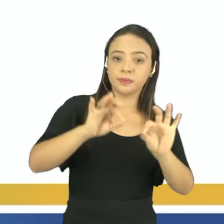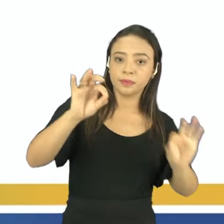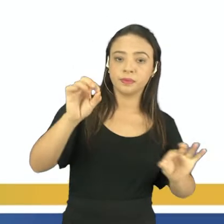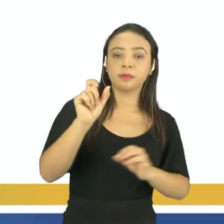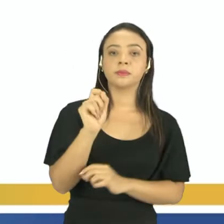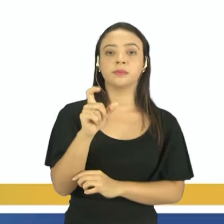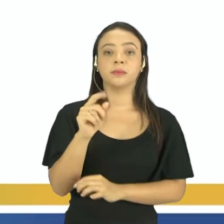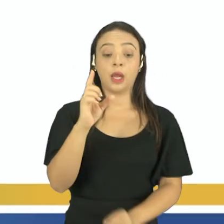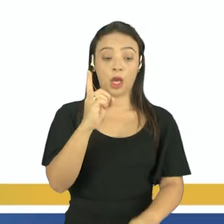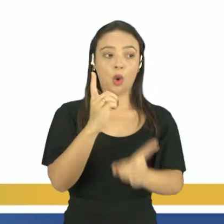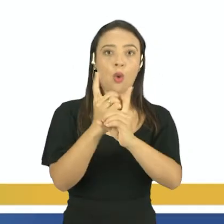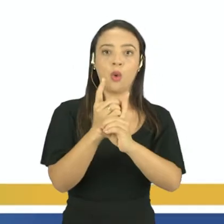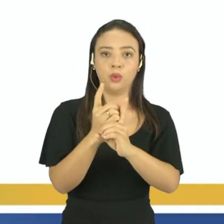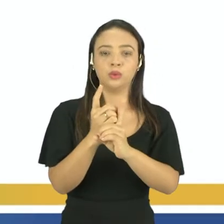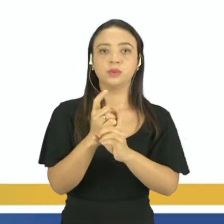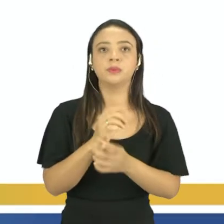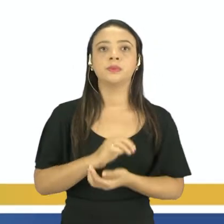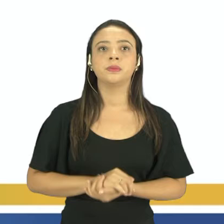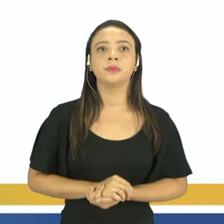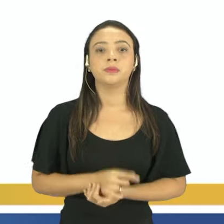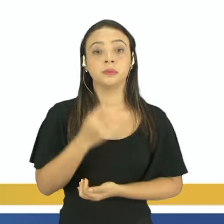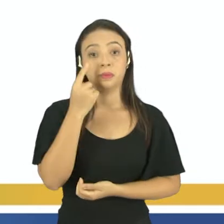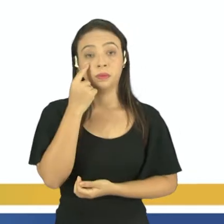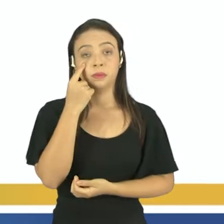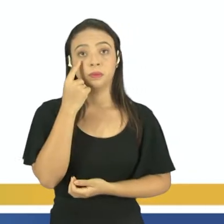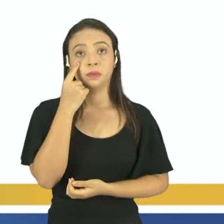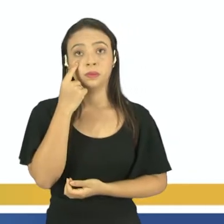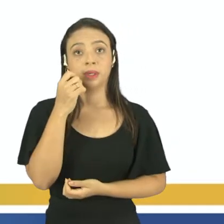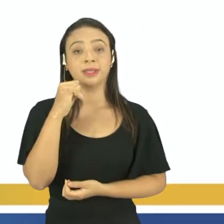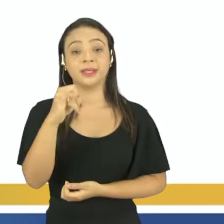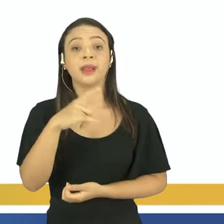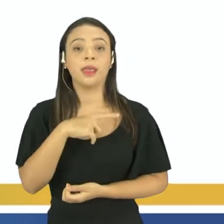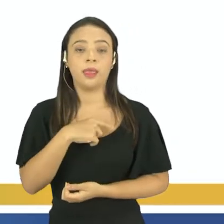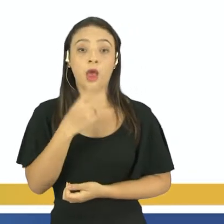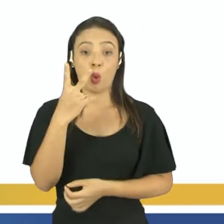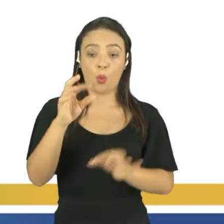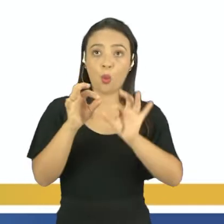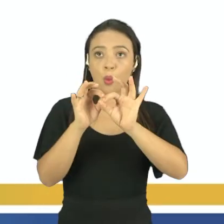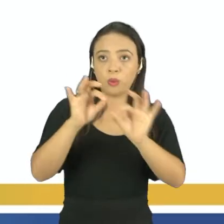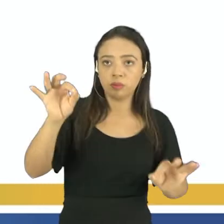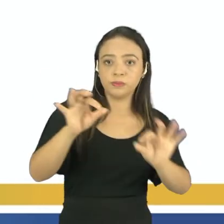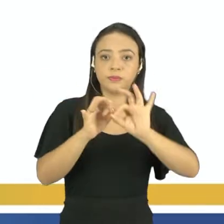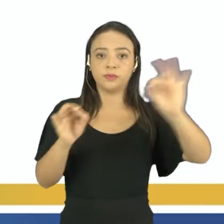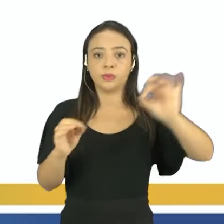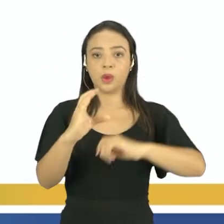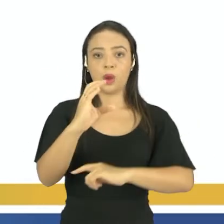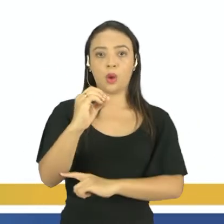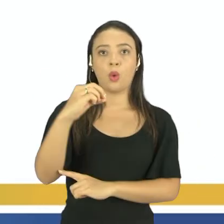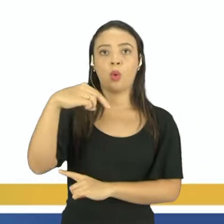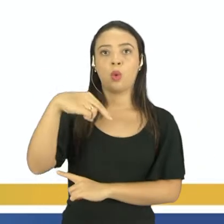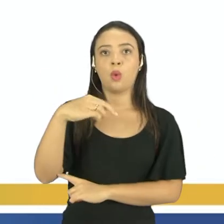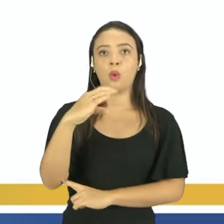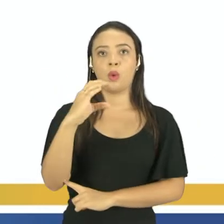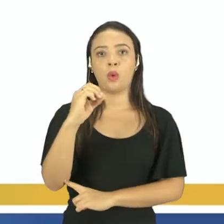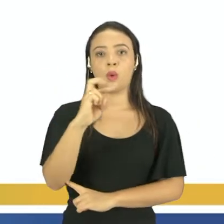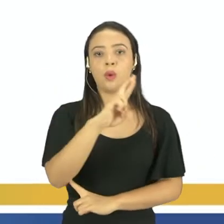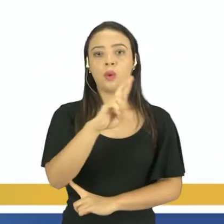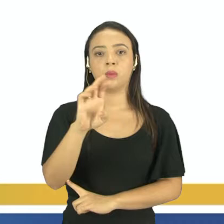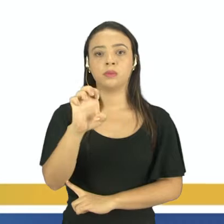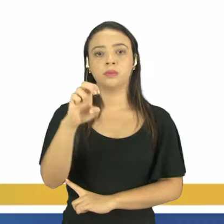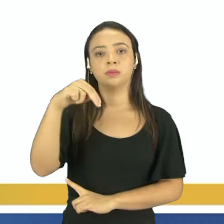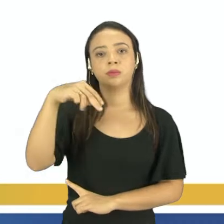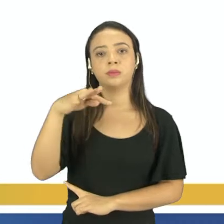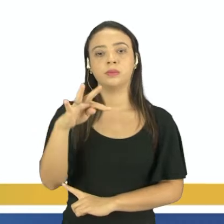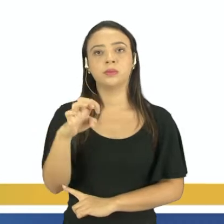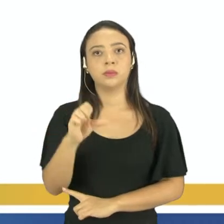único ponto. Então vamos observar aí uma situação. Então, quando duas retas são concorrentes, os ângulos formados, eles podem ser classificados